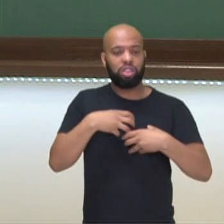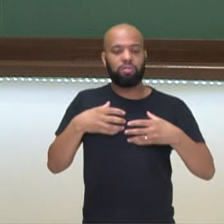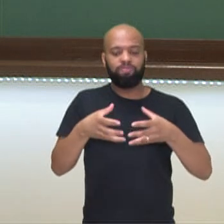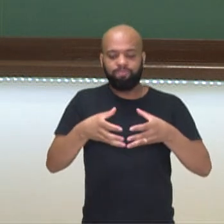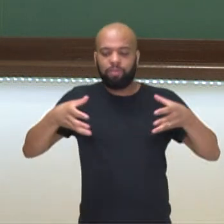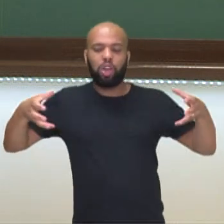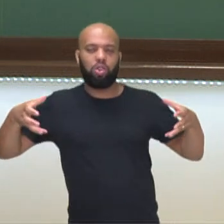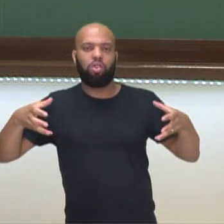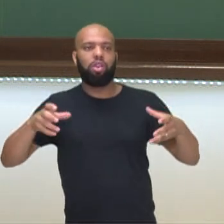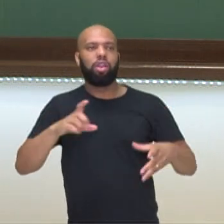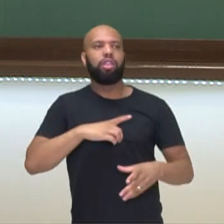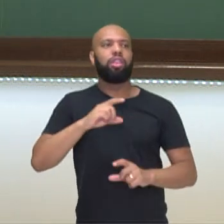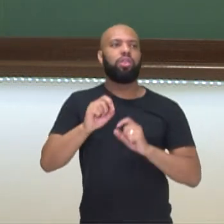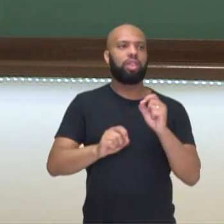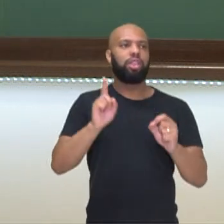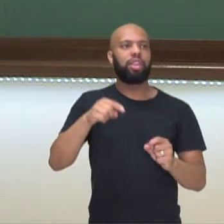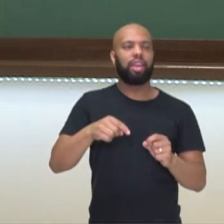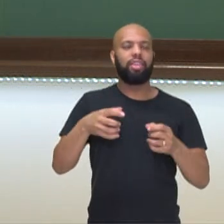maior. Então, são